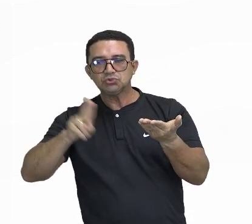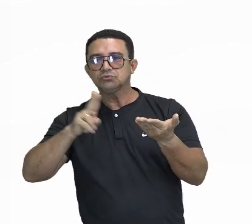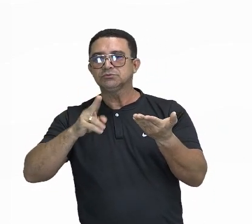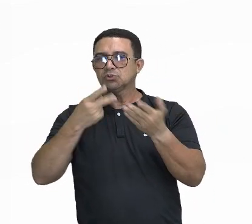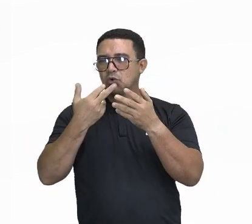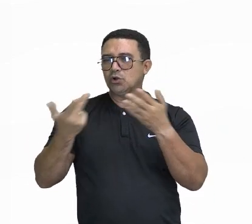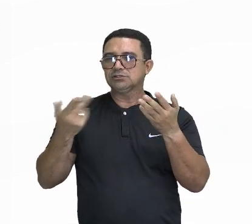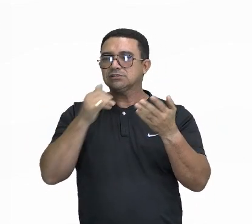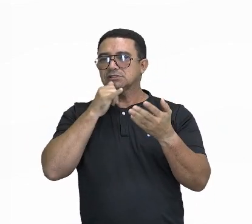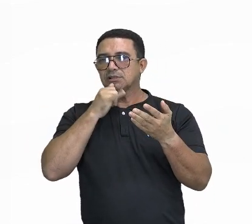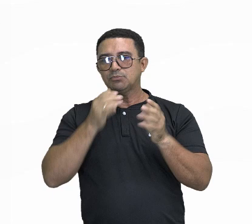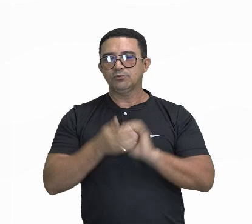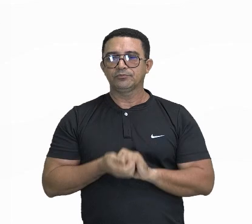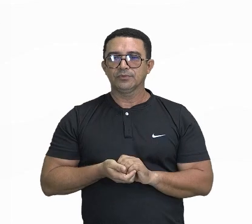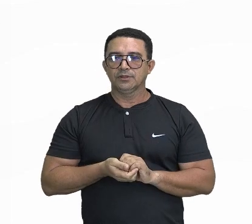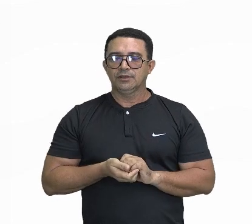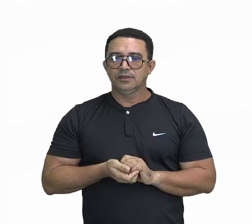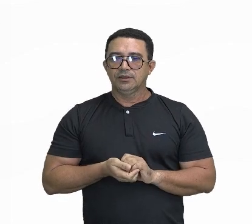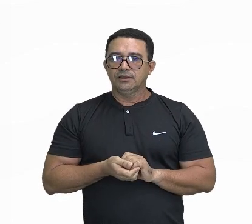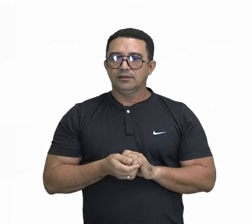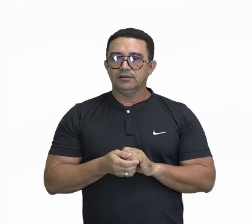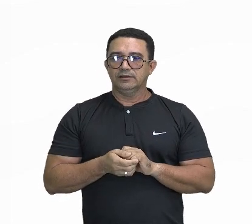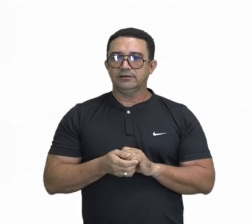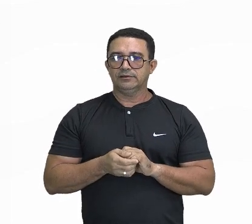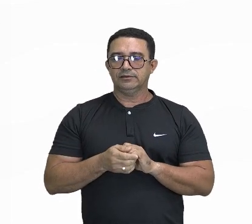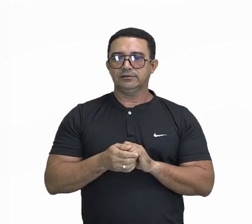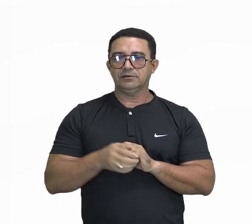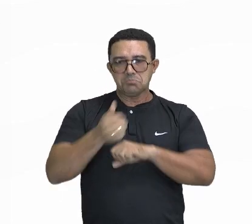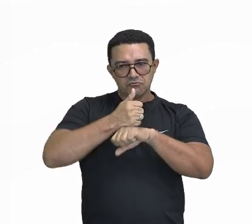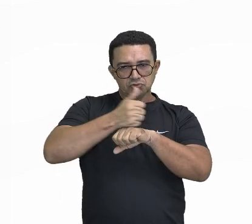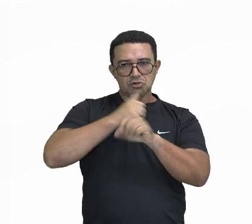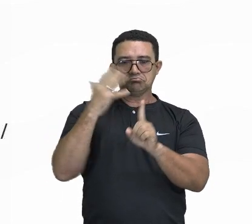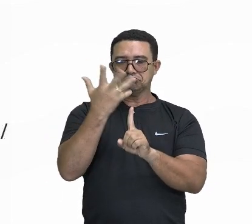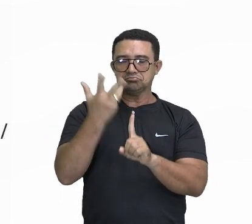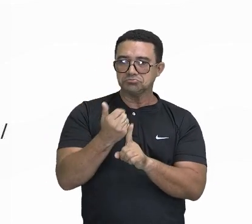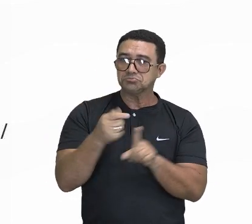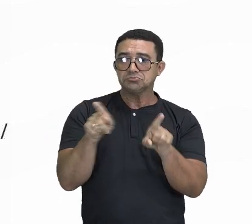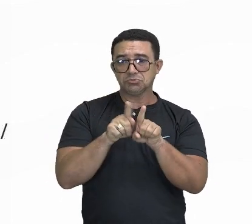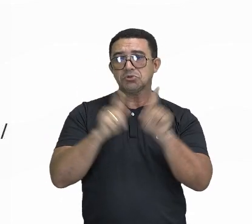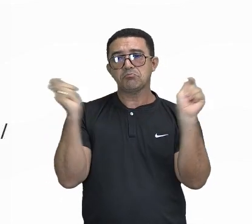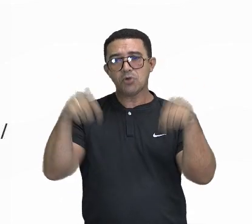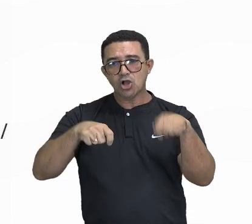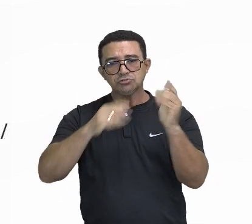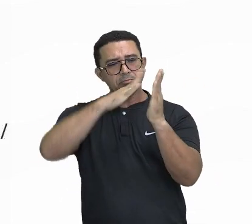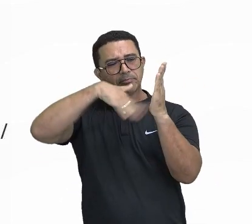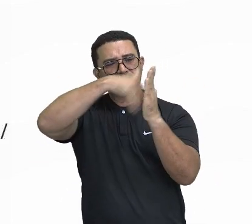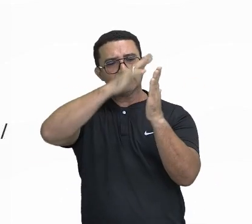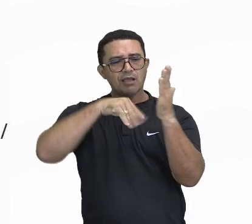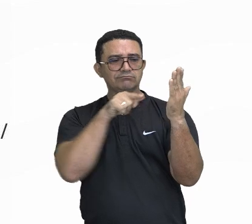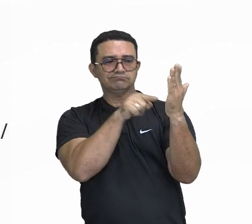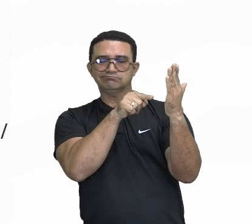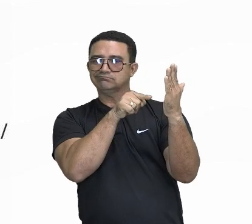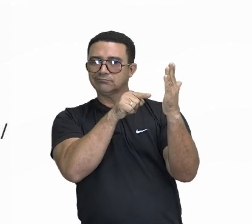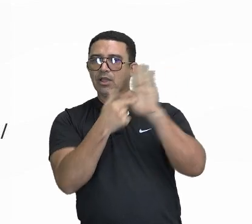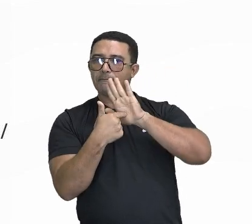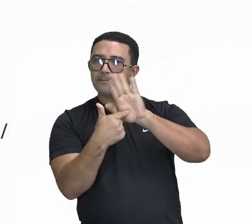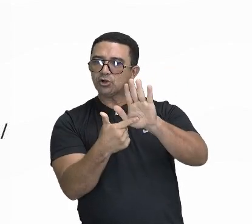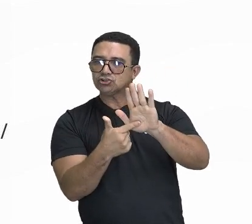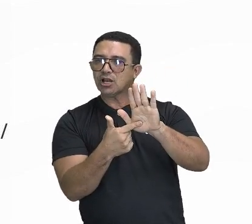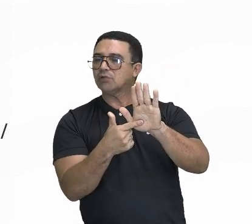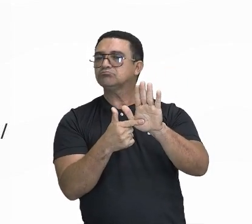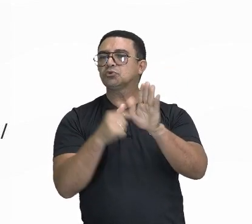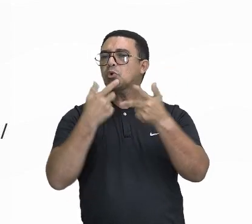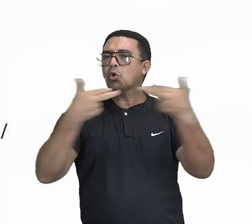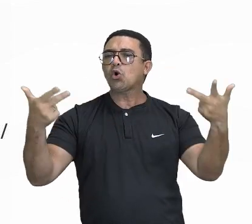audiovisuais. O artista, ele pode fazer uma pintura retratando a realidade. Aí nós temos um